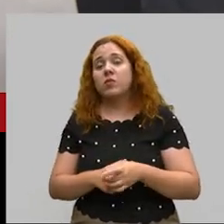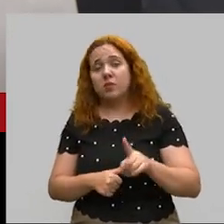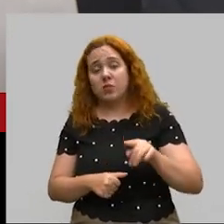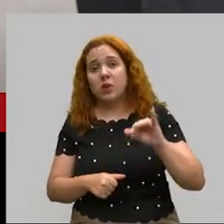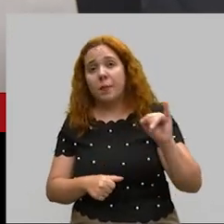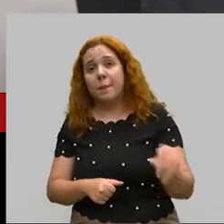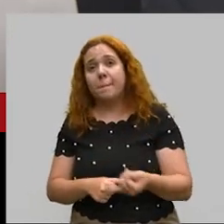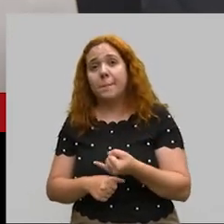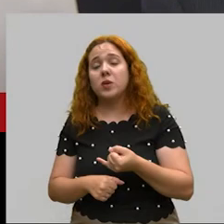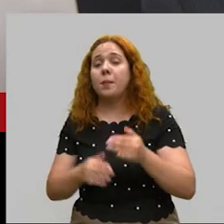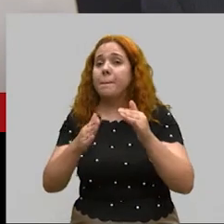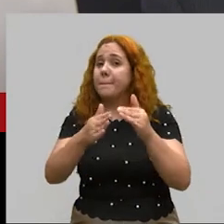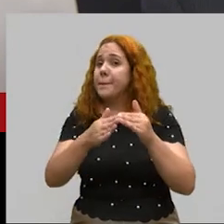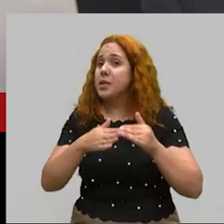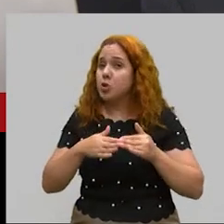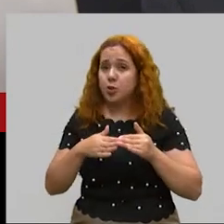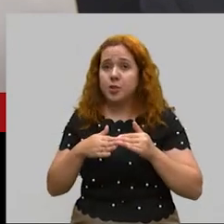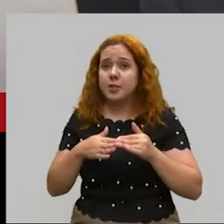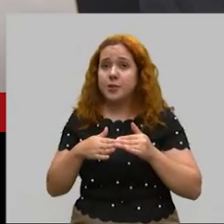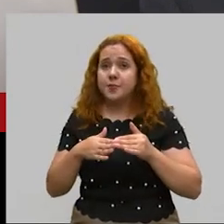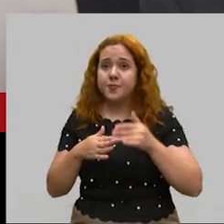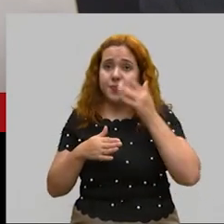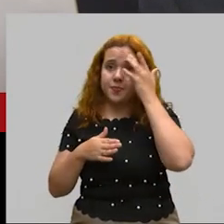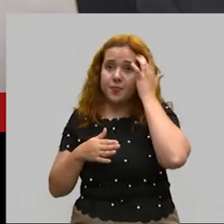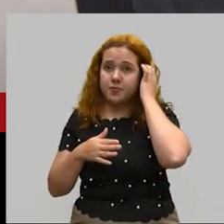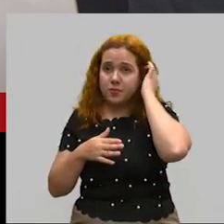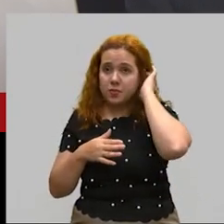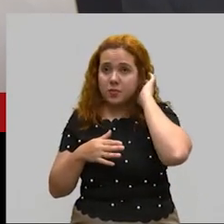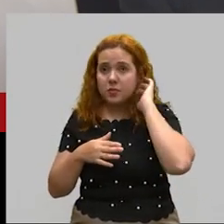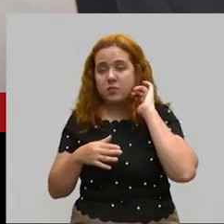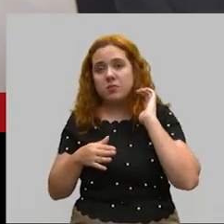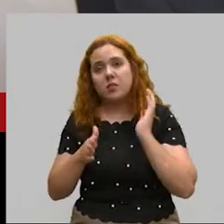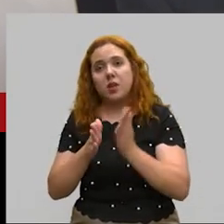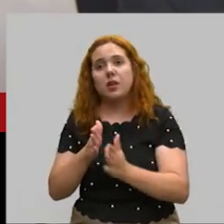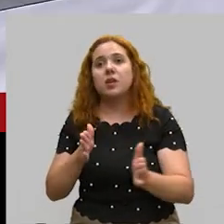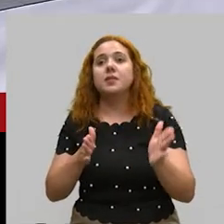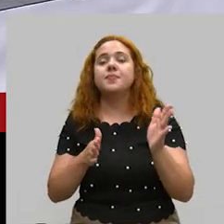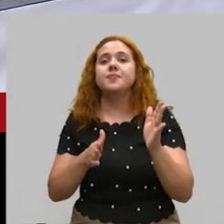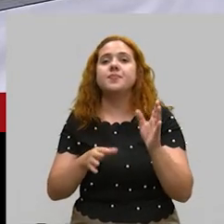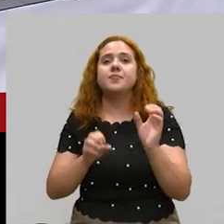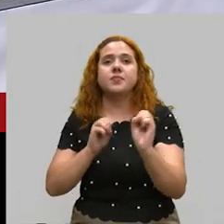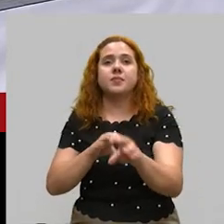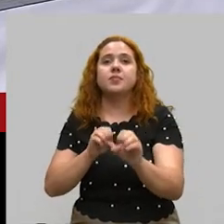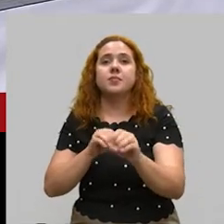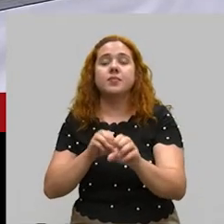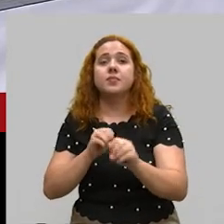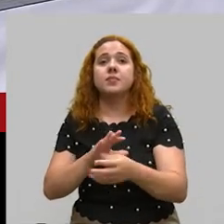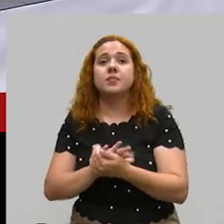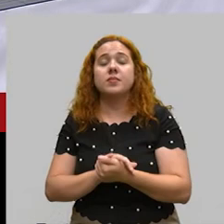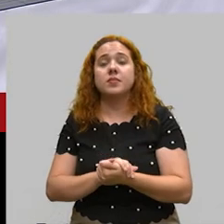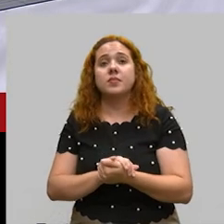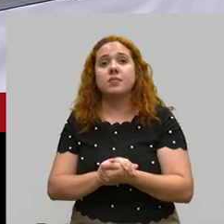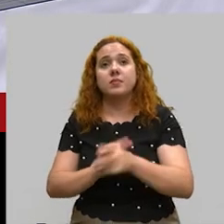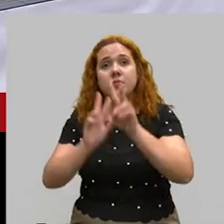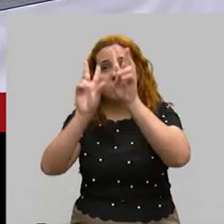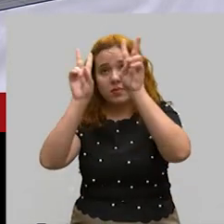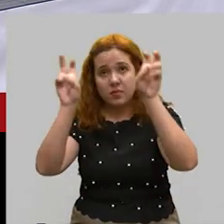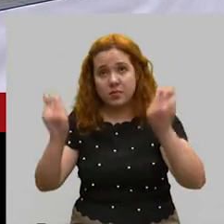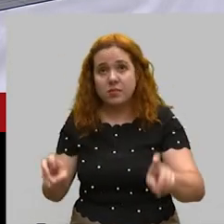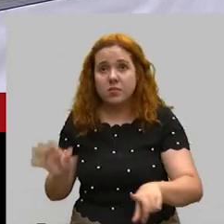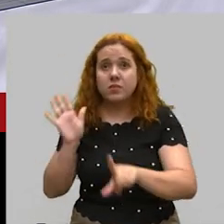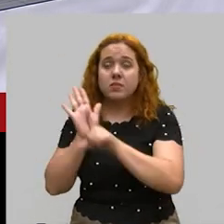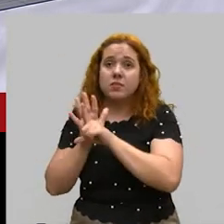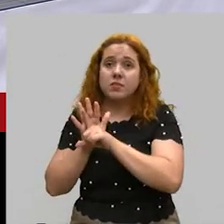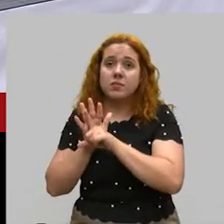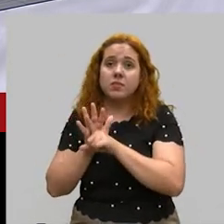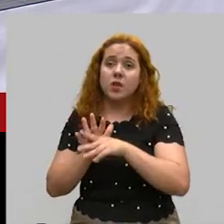já já solicitei aqui a a ao setor da comissão de educação que pautassi o projeto de lei